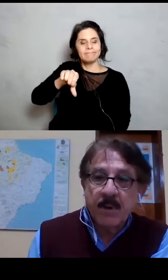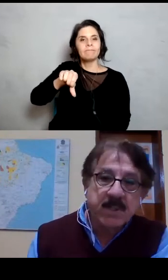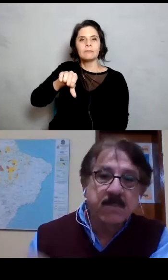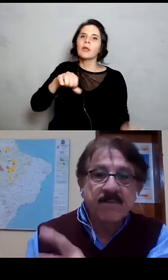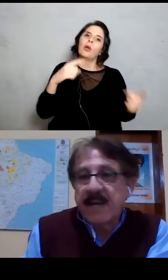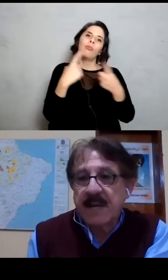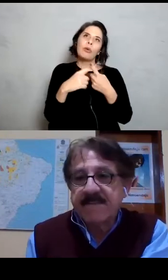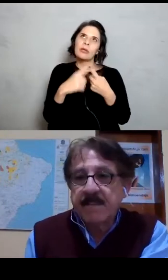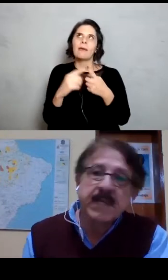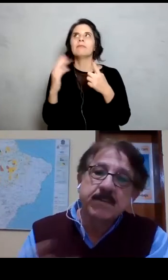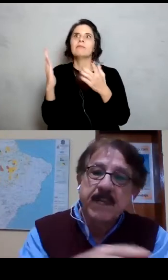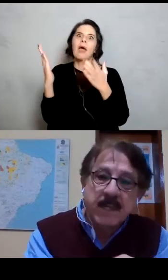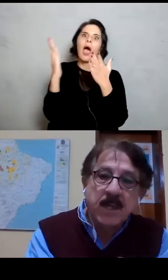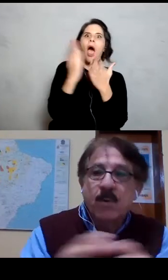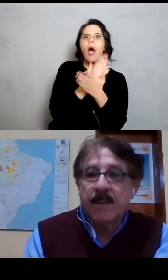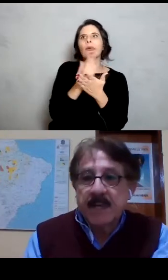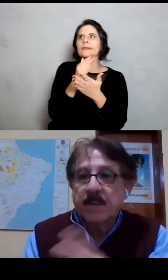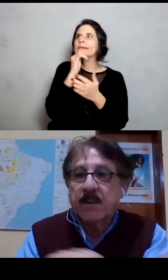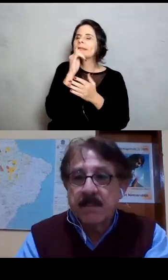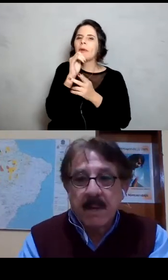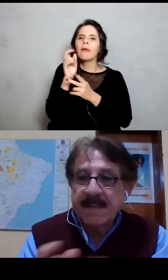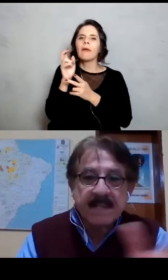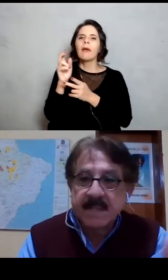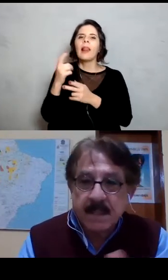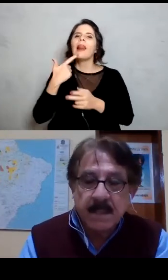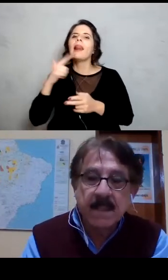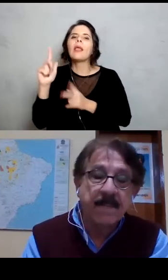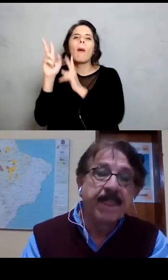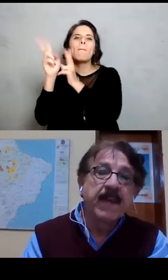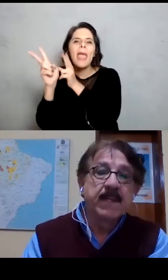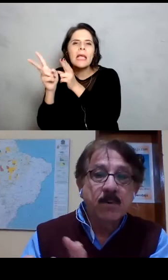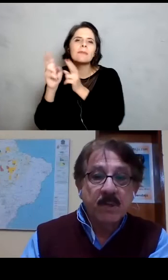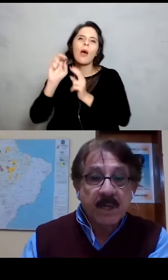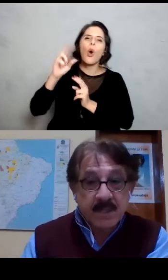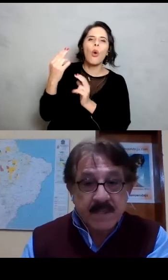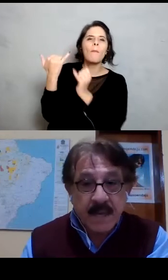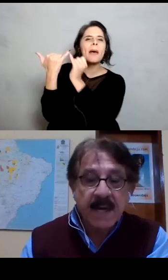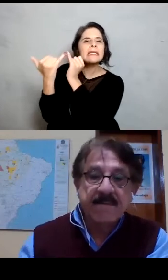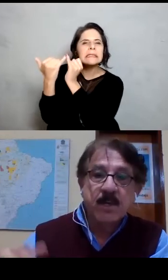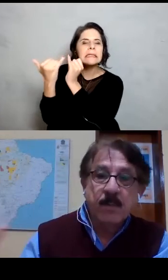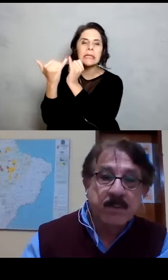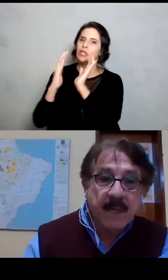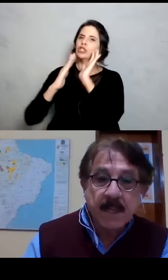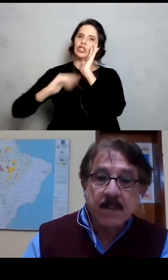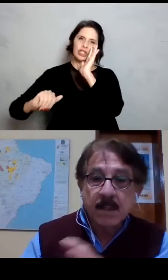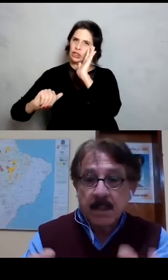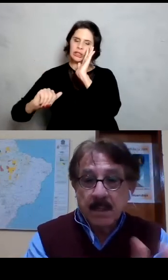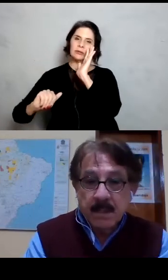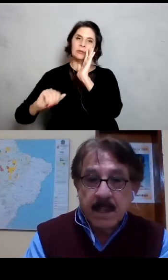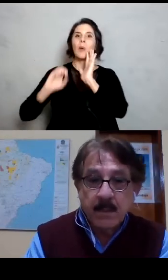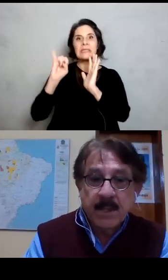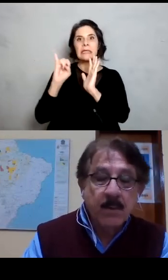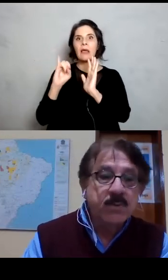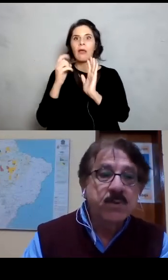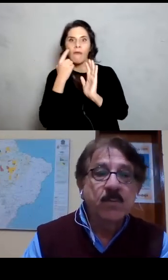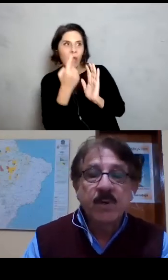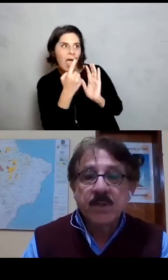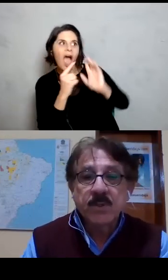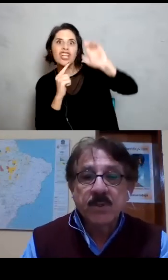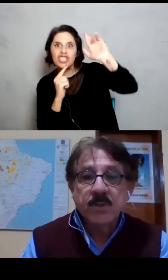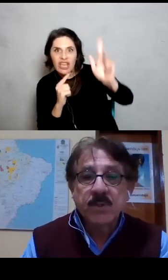indígena próximo falava a mesma língua, uma língua parecida e tal. Então, quando ele destacava que era uma outra língua, o